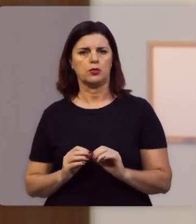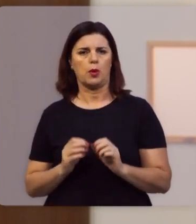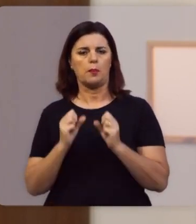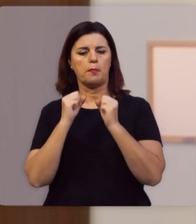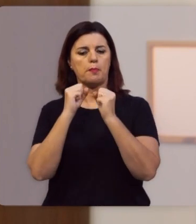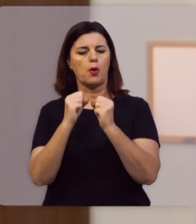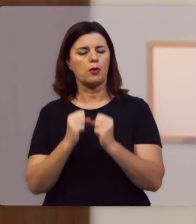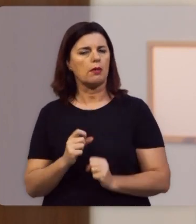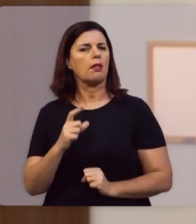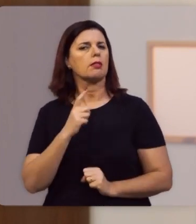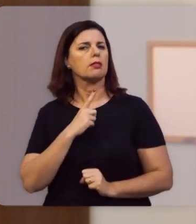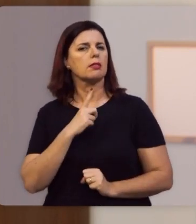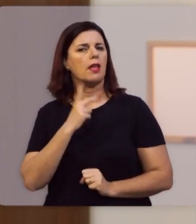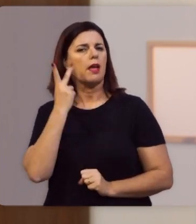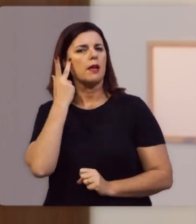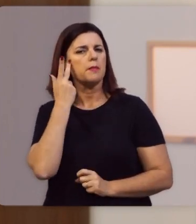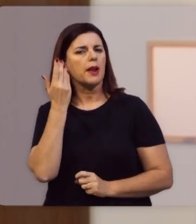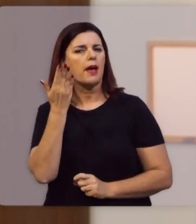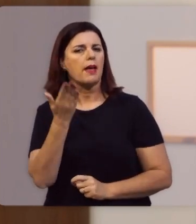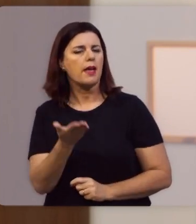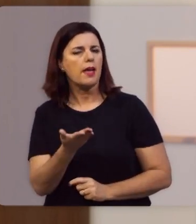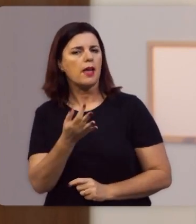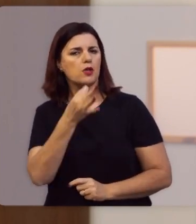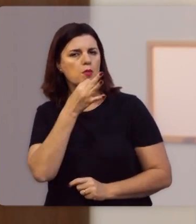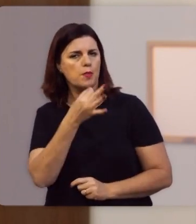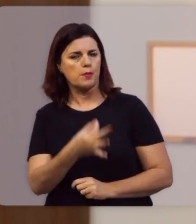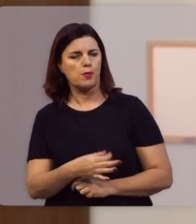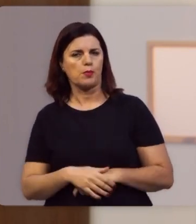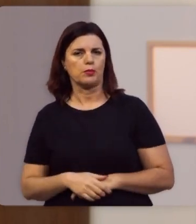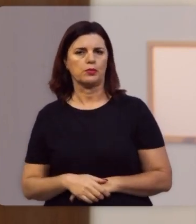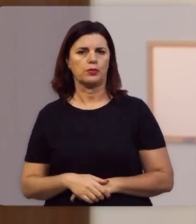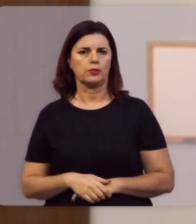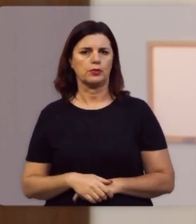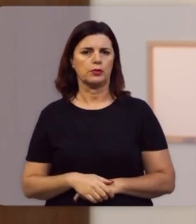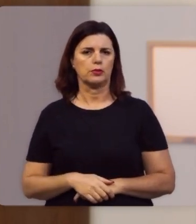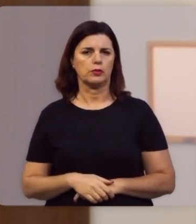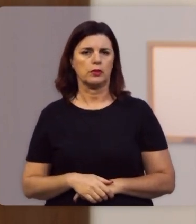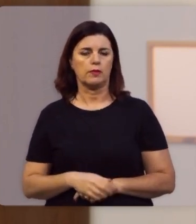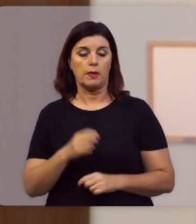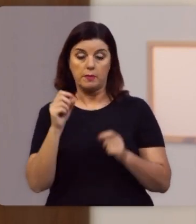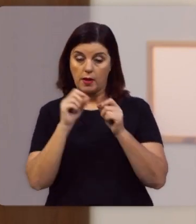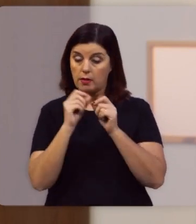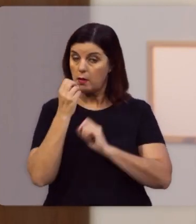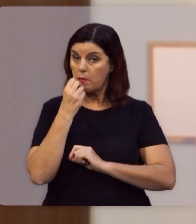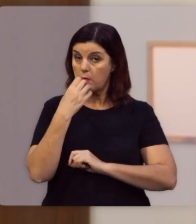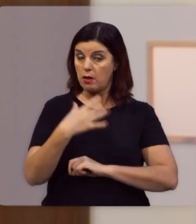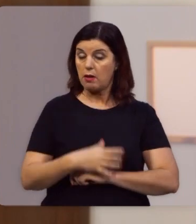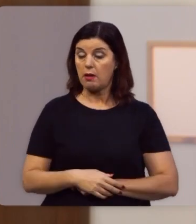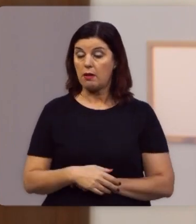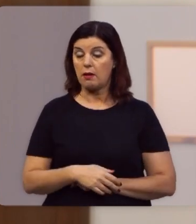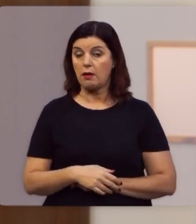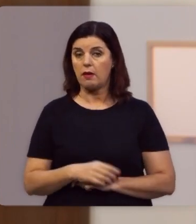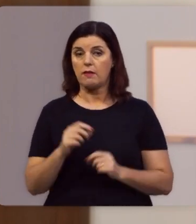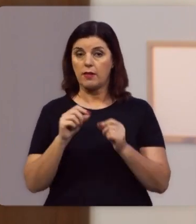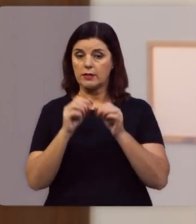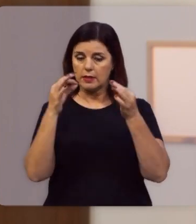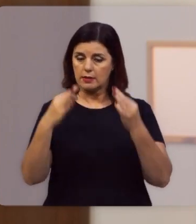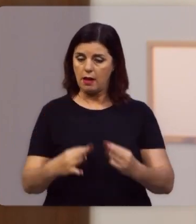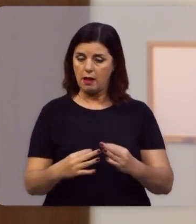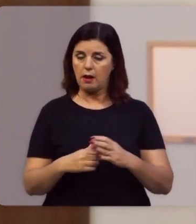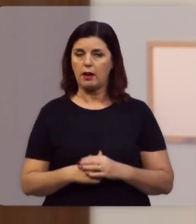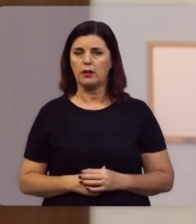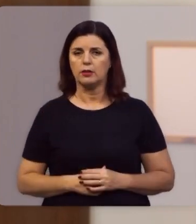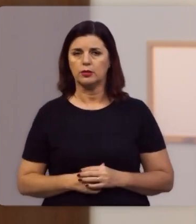constituídos existem para este propósito E a promoção do bem a promoção da ordem